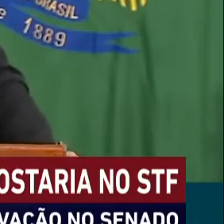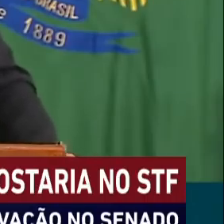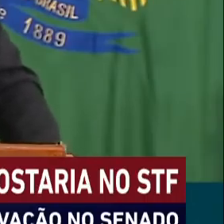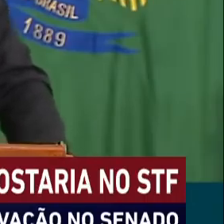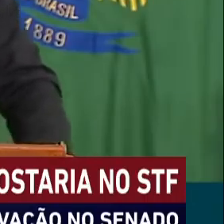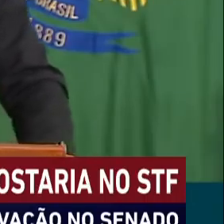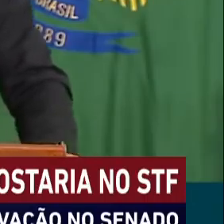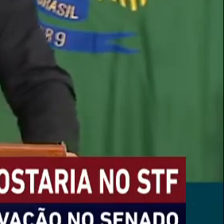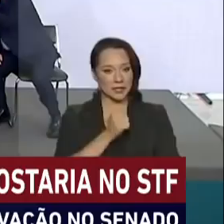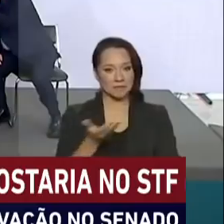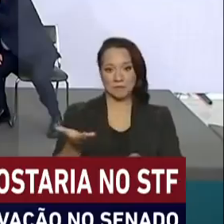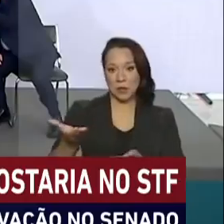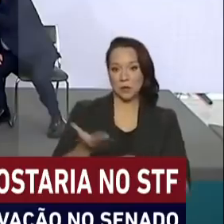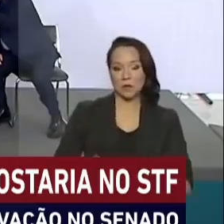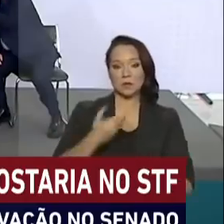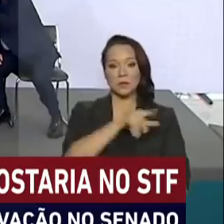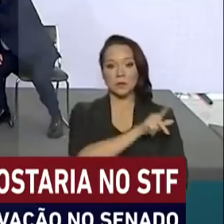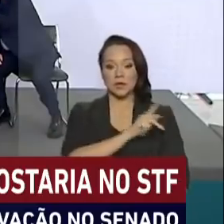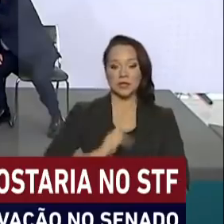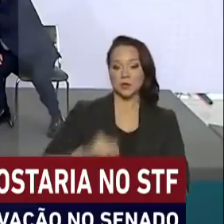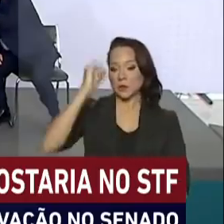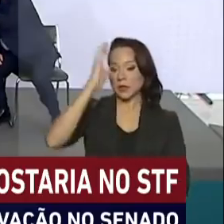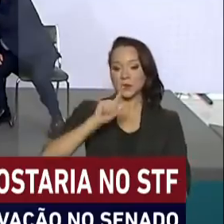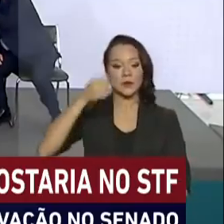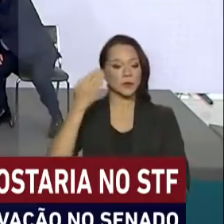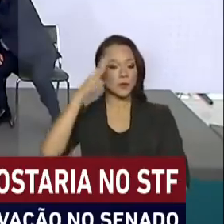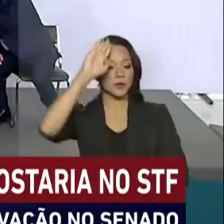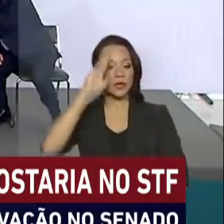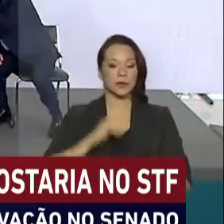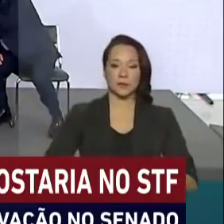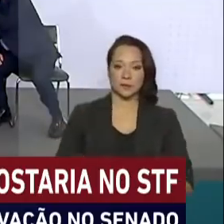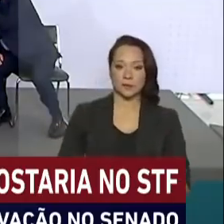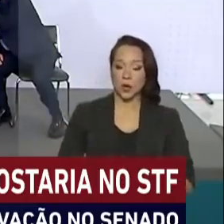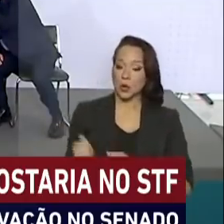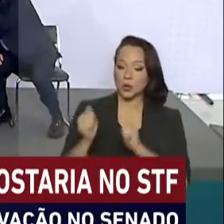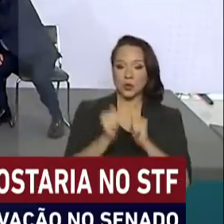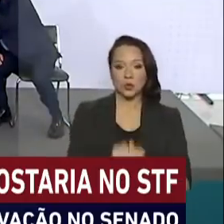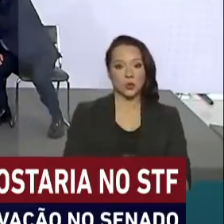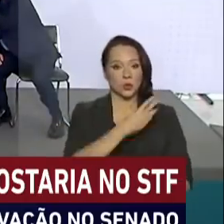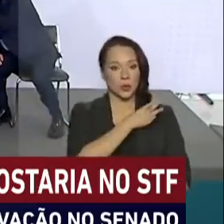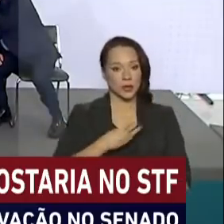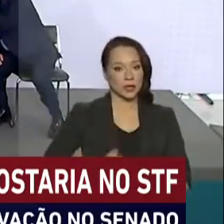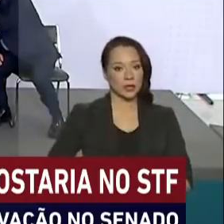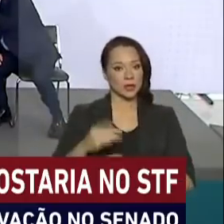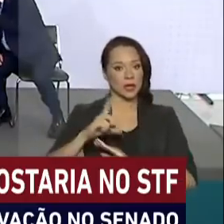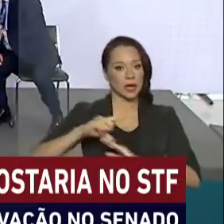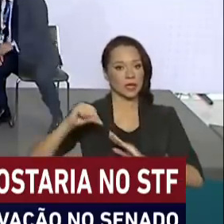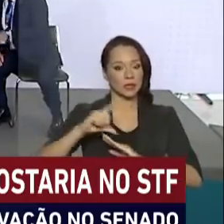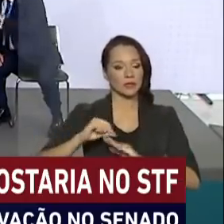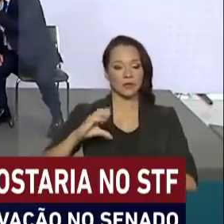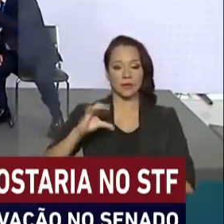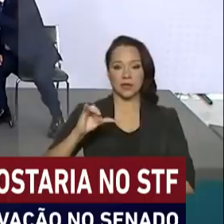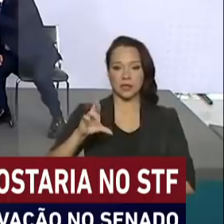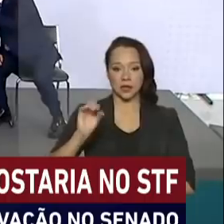Supremo Tribunal Federal. Ainda falando sobre renovação, Bolsonaro lembrou que o governante que assumir o Brasil nas